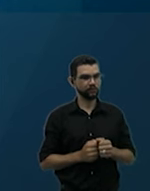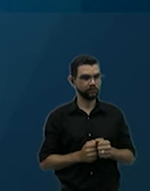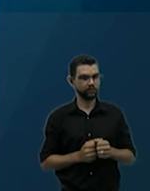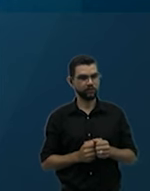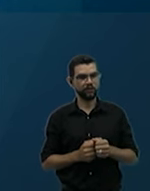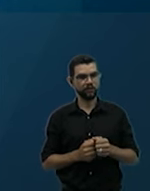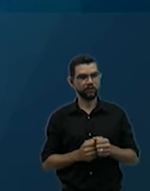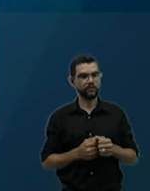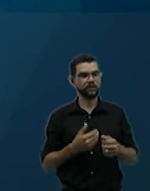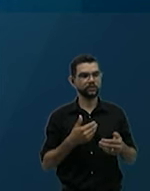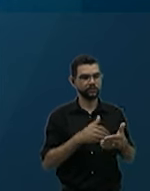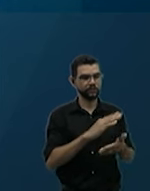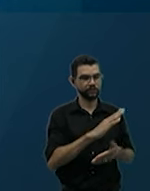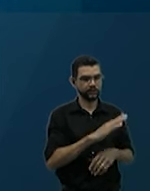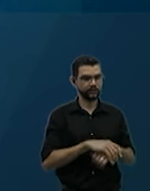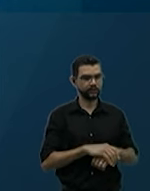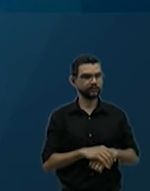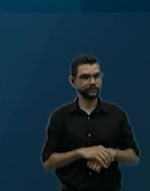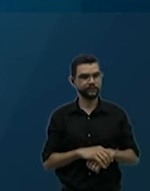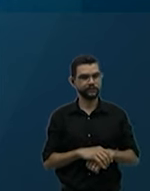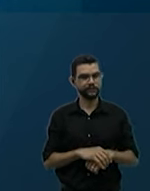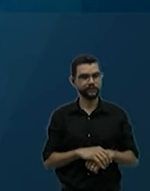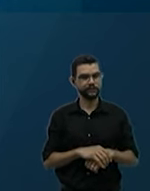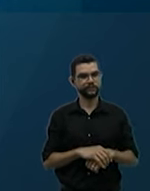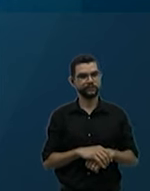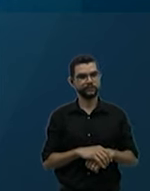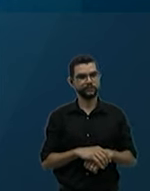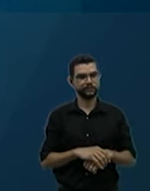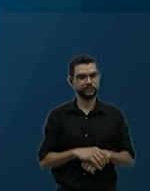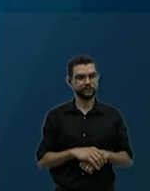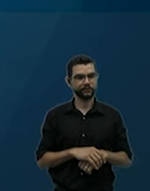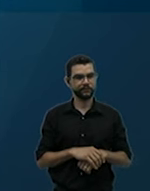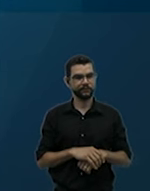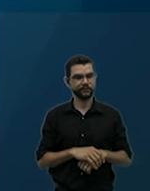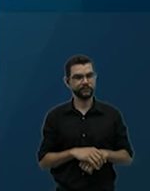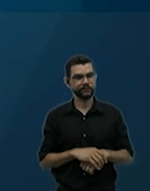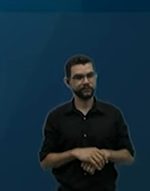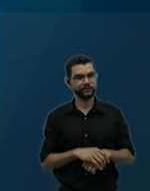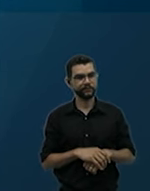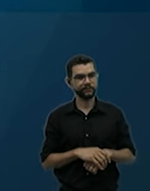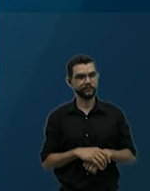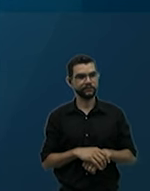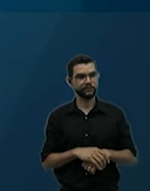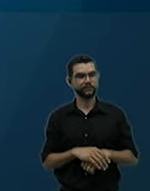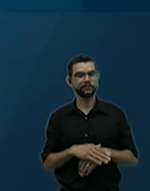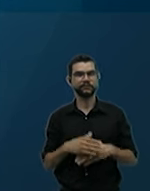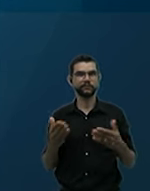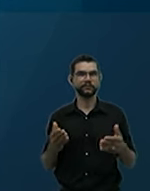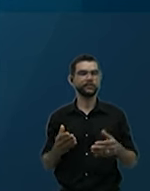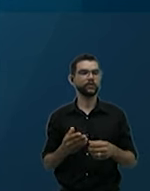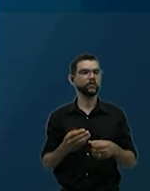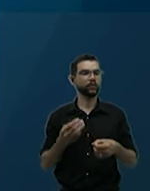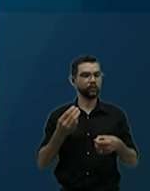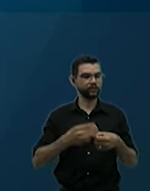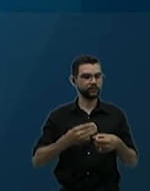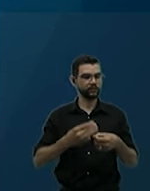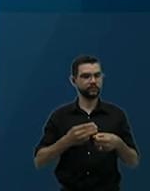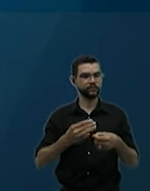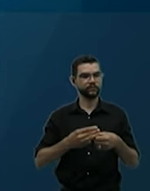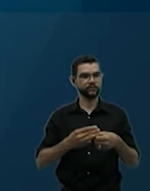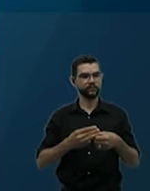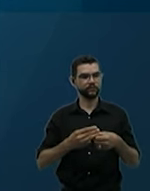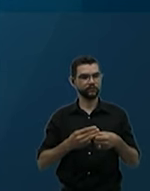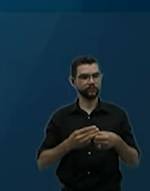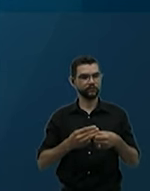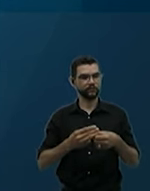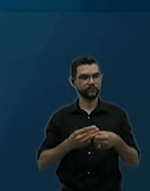favor. Da assessoria. Perfeito. Município de São Paulo, excelências, cumprimenta o